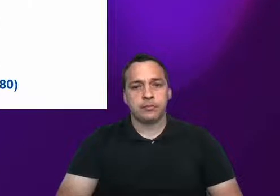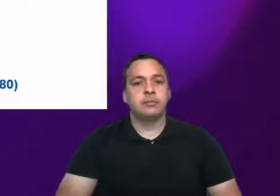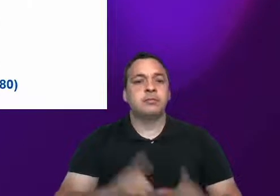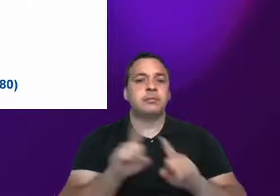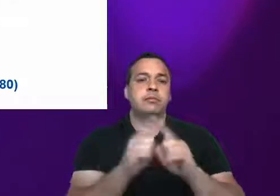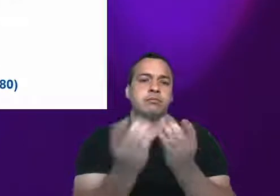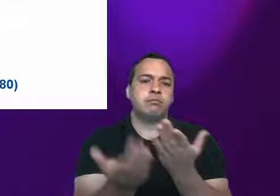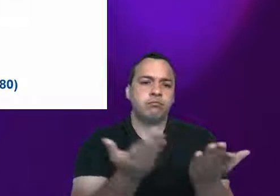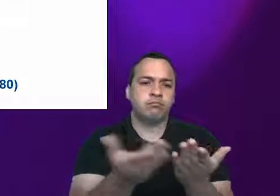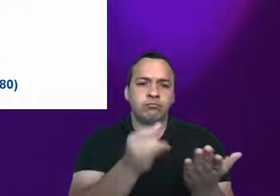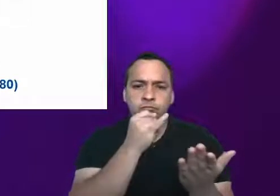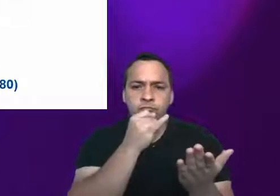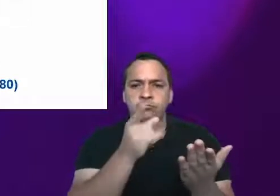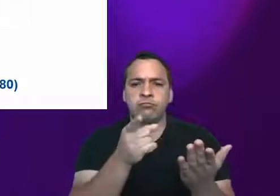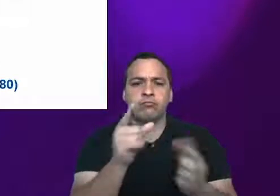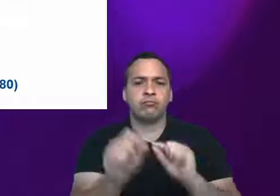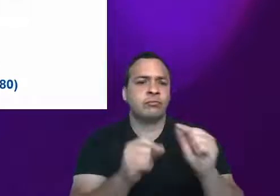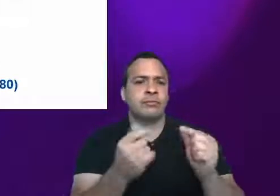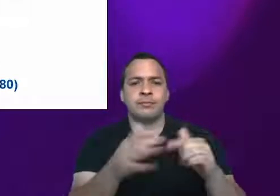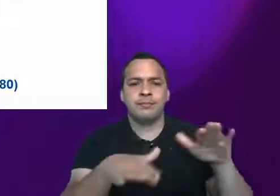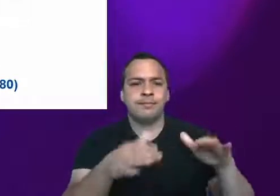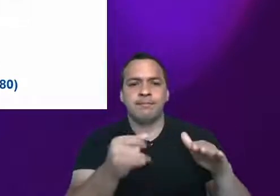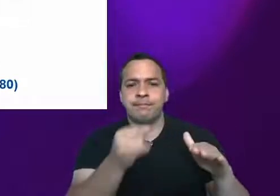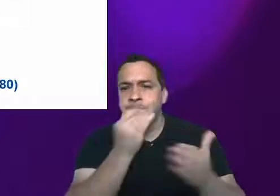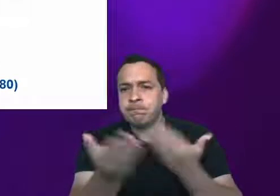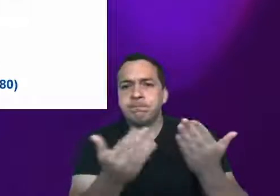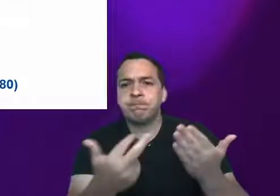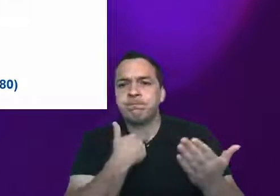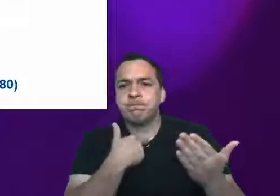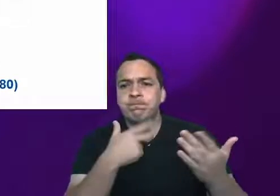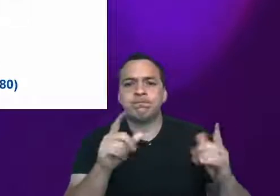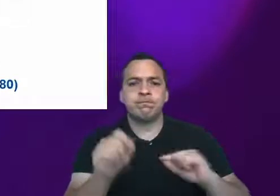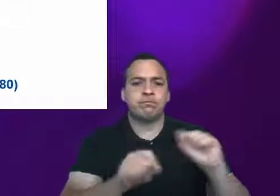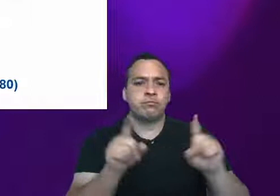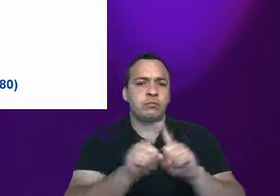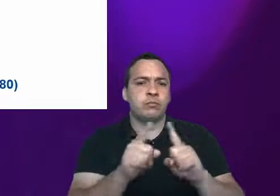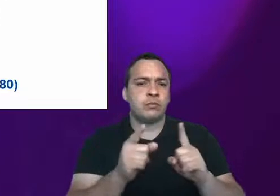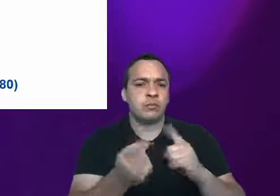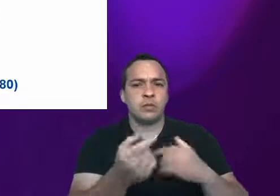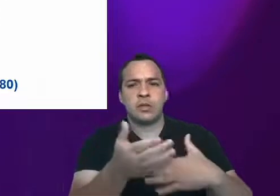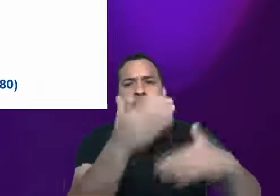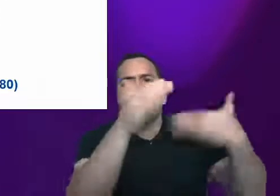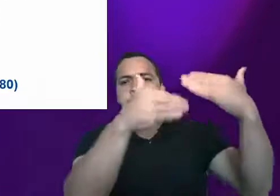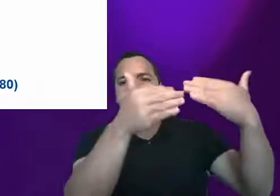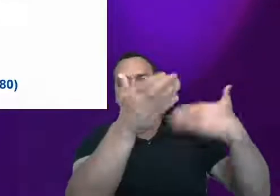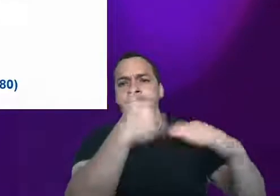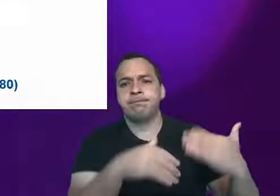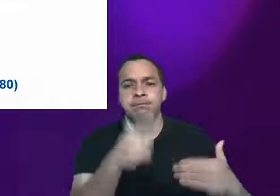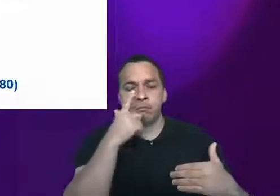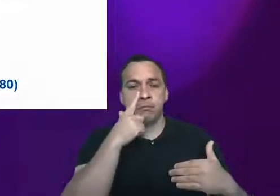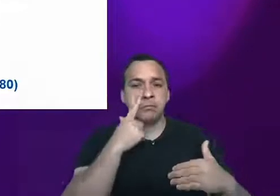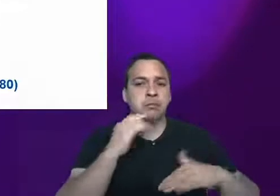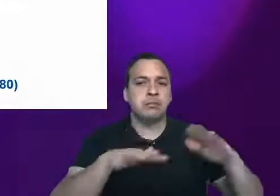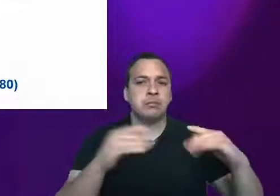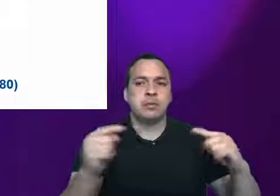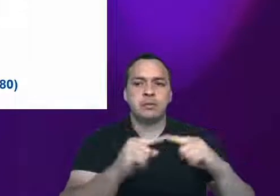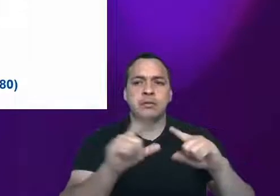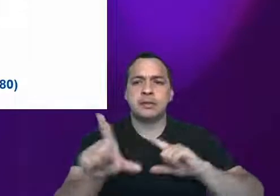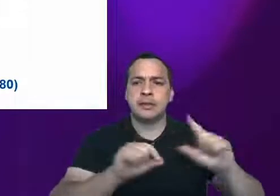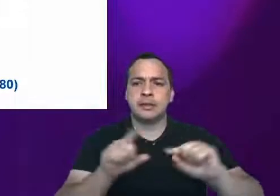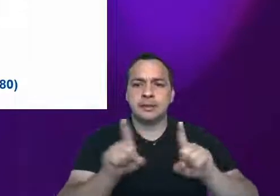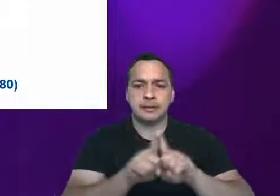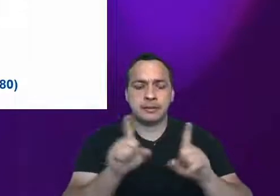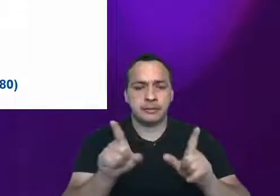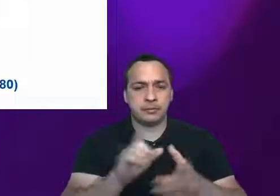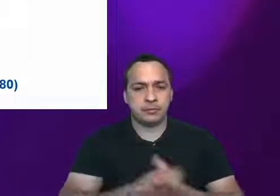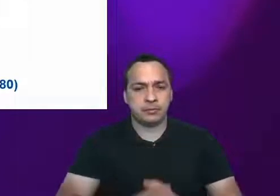que foi definida quando ocorre a falha do tratamento ou progressão após a abordagem do tratamento selecionado, e os pacientes que ainda